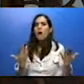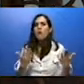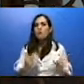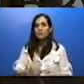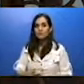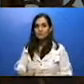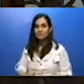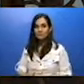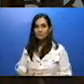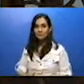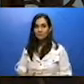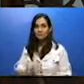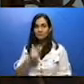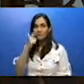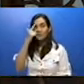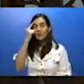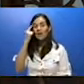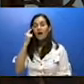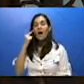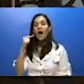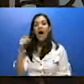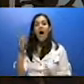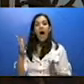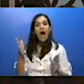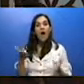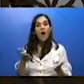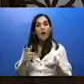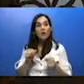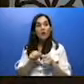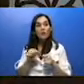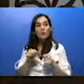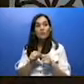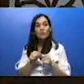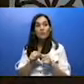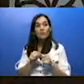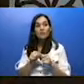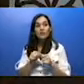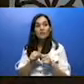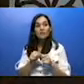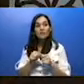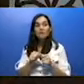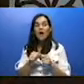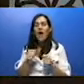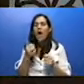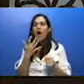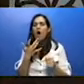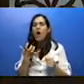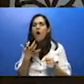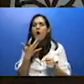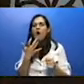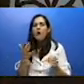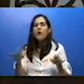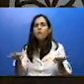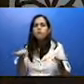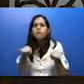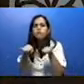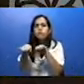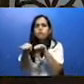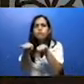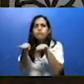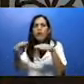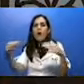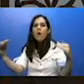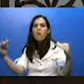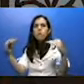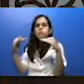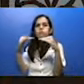e agora que nós fizemos um pareamento que a gente sempre fala para você explorar as cores né às vezes só esse tipo de